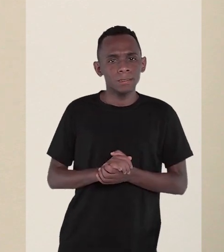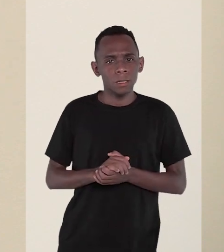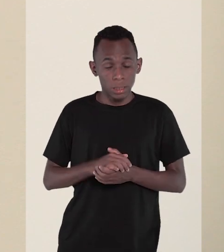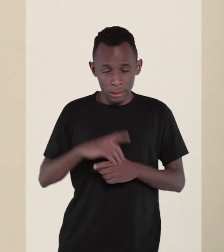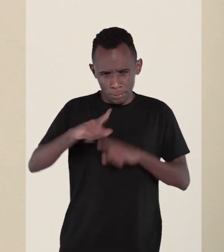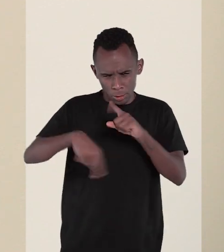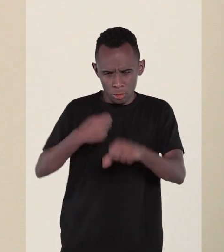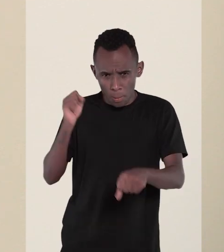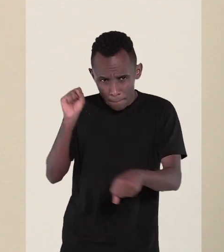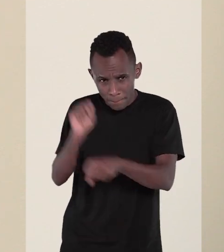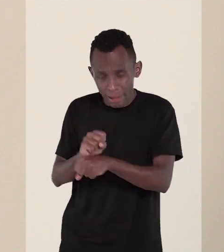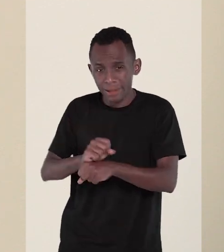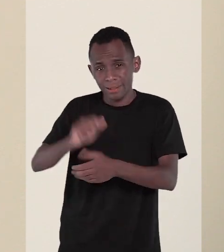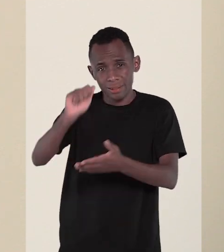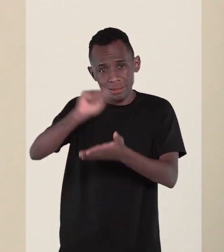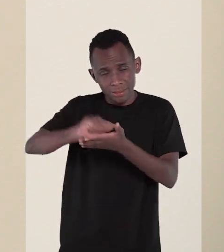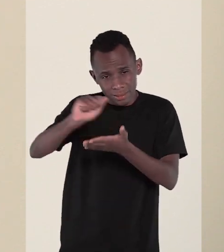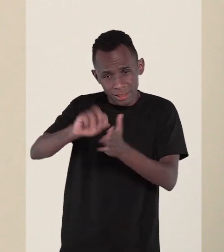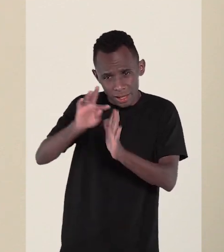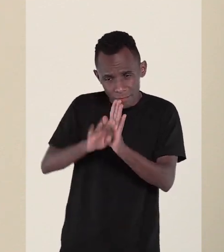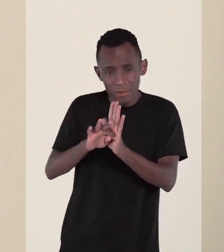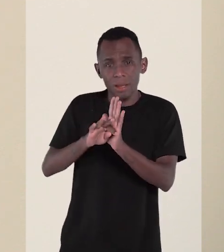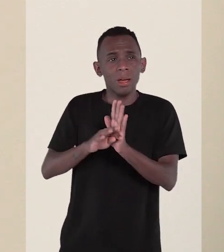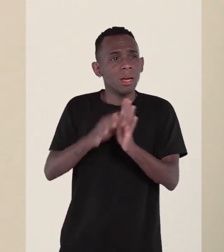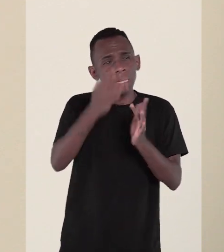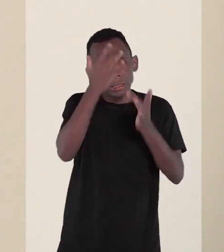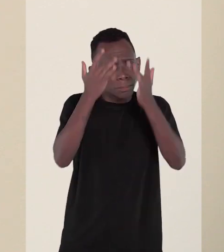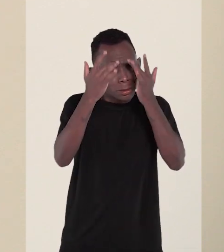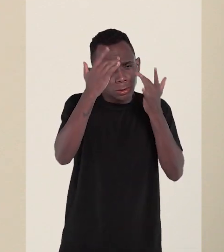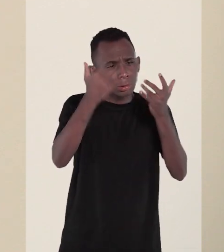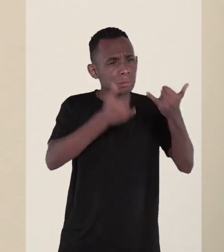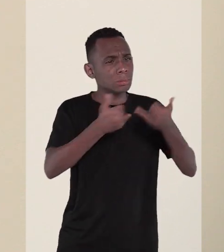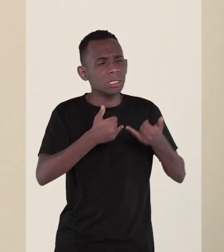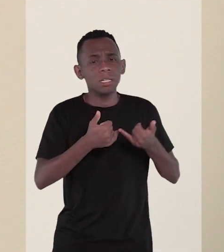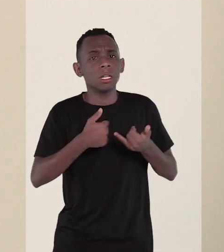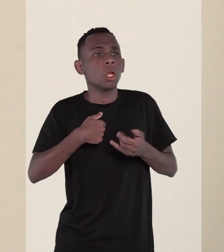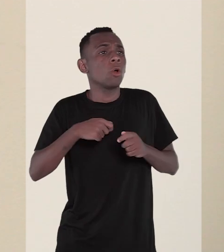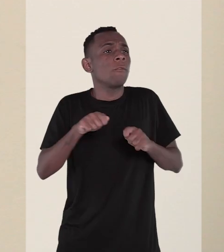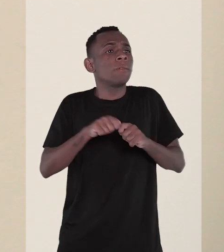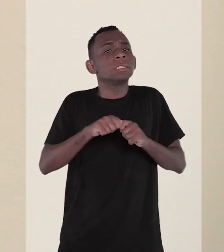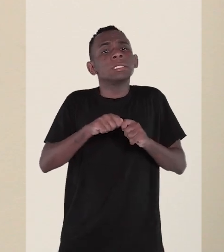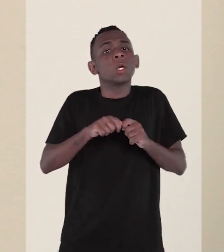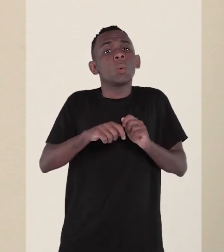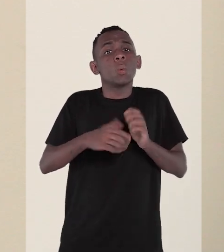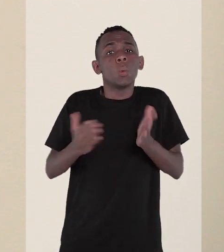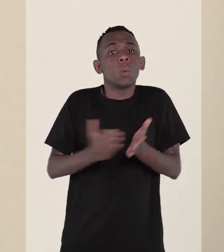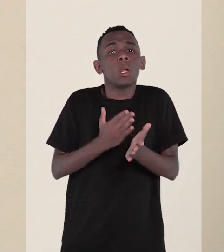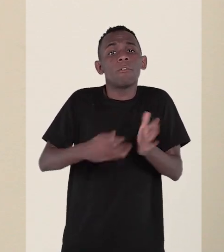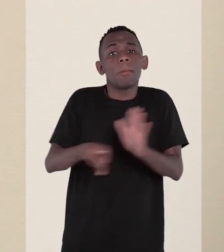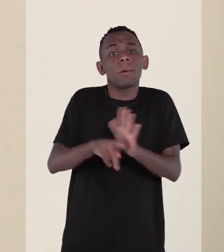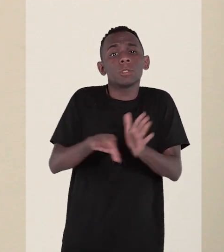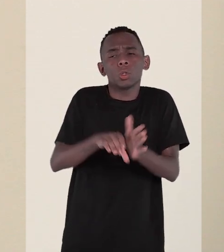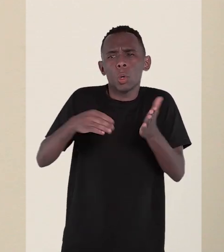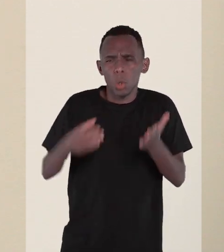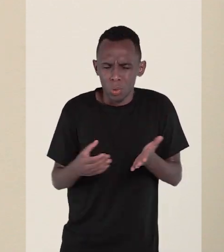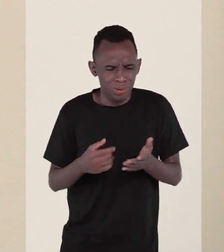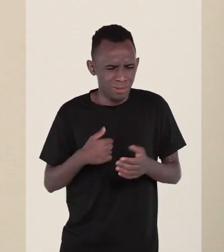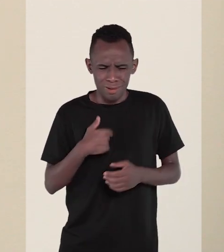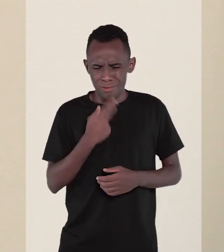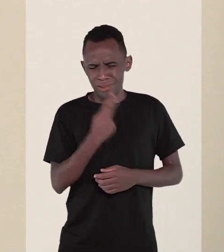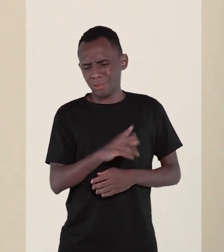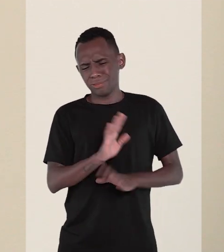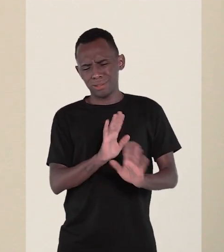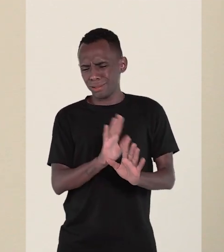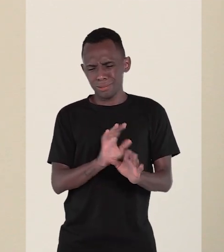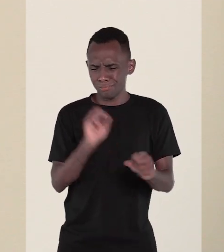guardado. Quando eu parei de escrever para o Globo, as pessoas começaram a dizer, faz um livro de crônicas que você escreveu. Eu falei, ai, não, que preguiça, isso já foi,